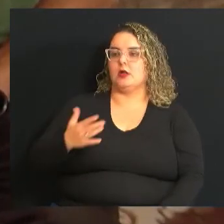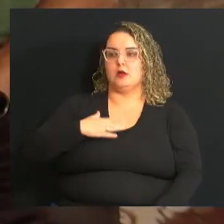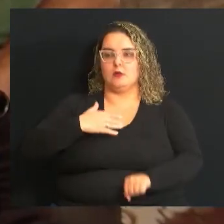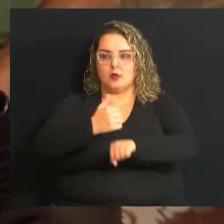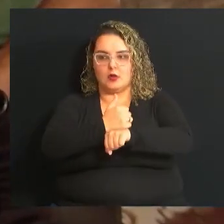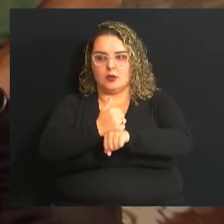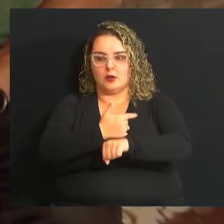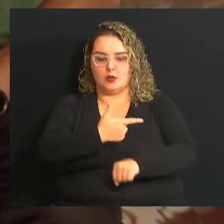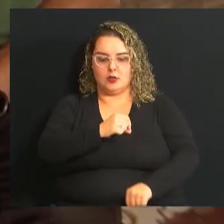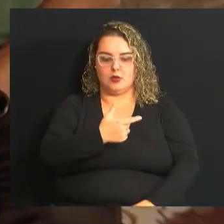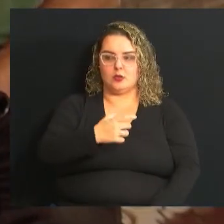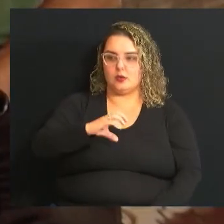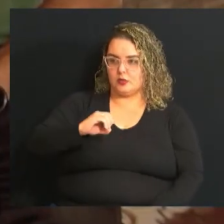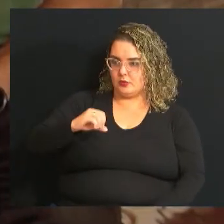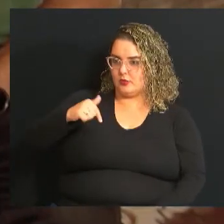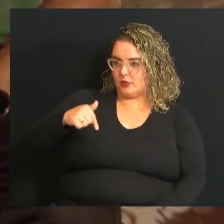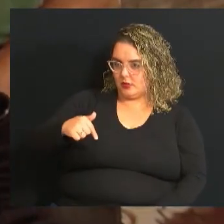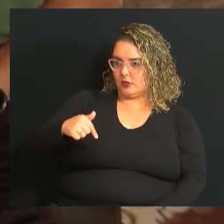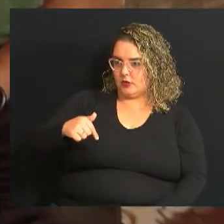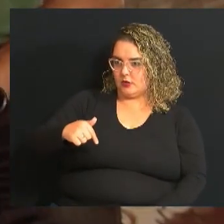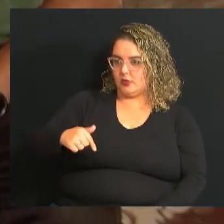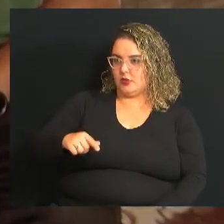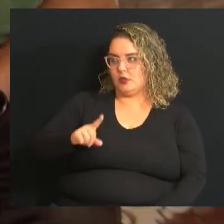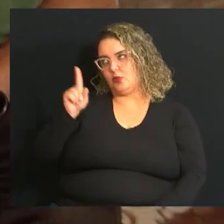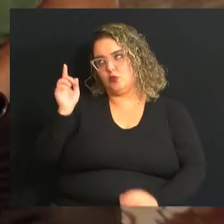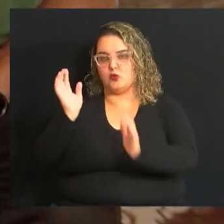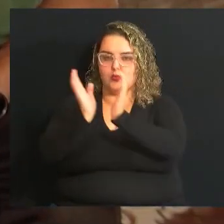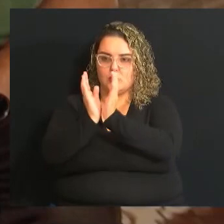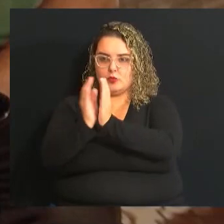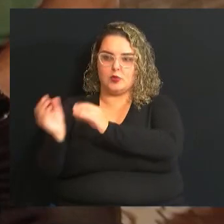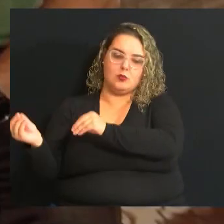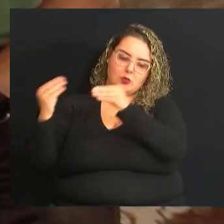que está pagando e esquecendo que está pagando a mais, né?